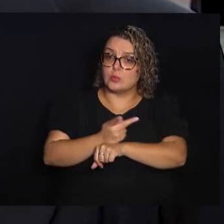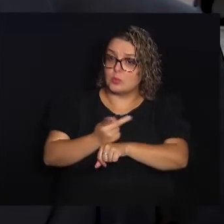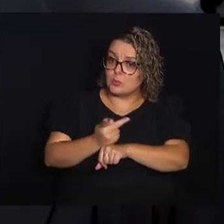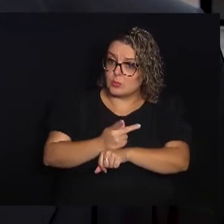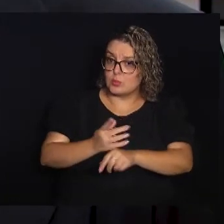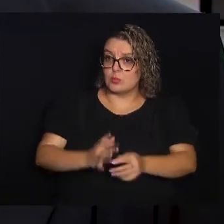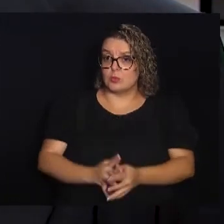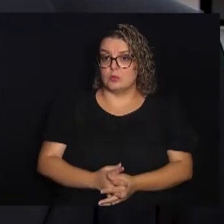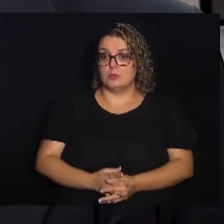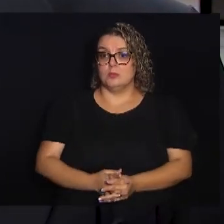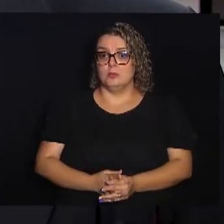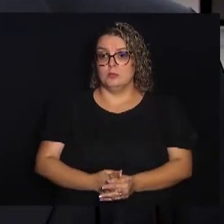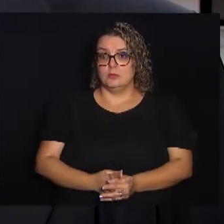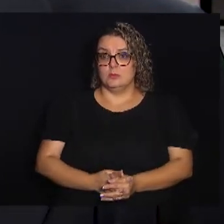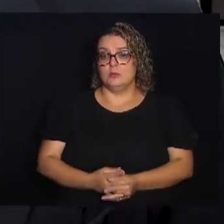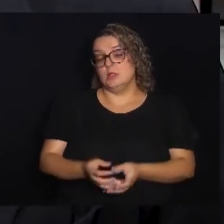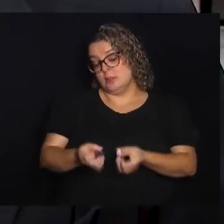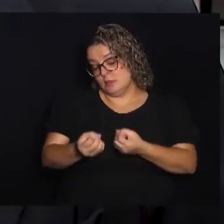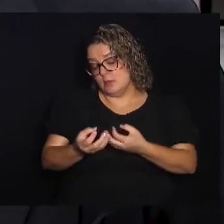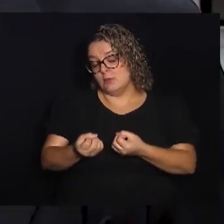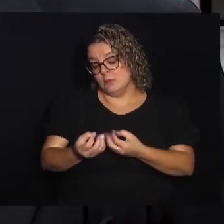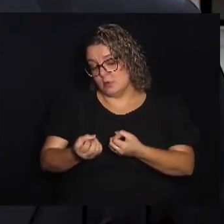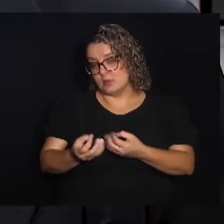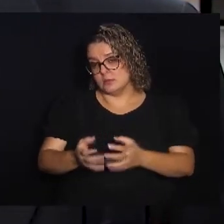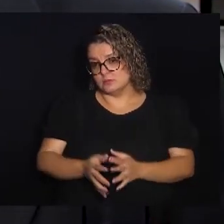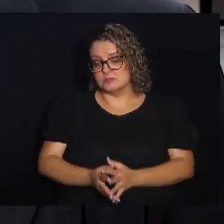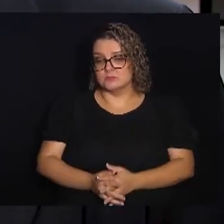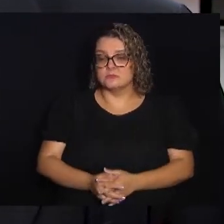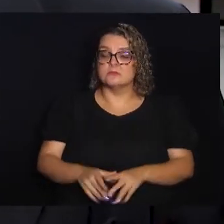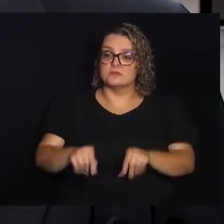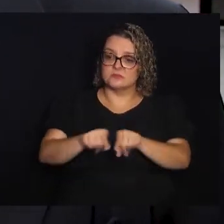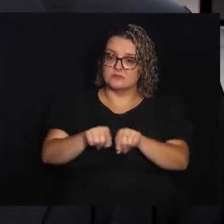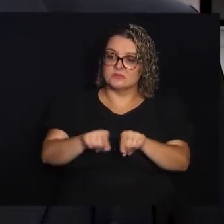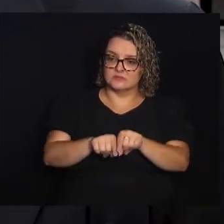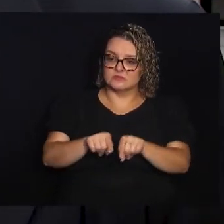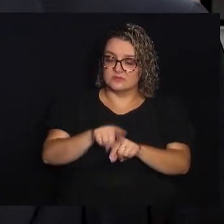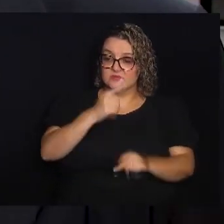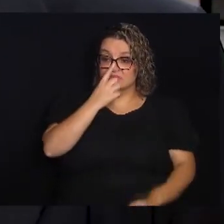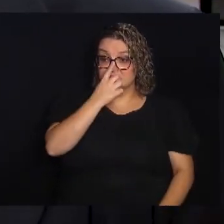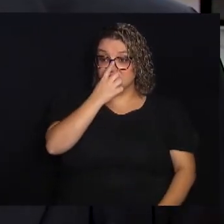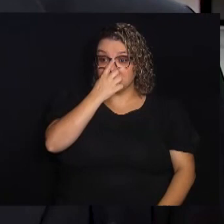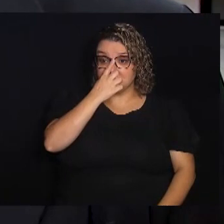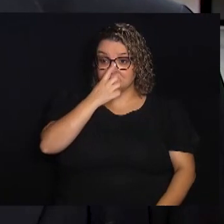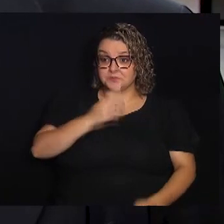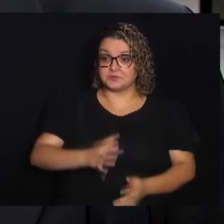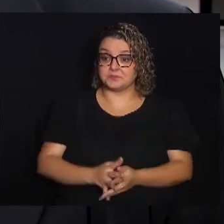pessoas busquem tanto pela informação, né, como também